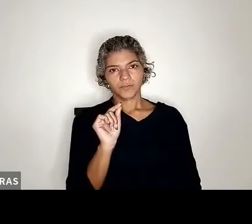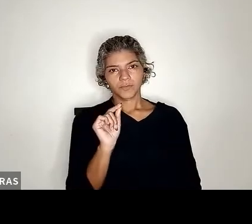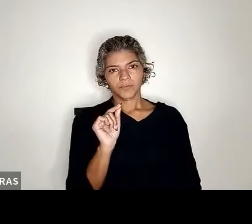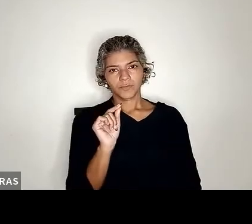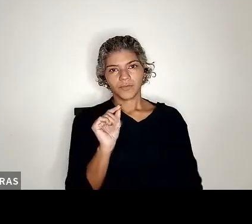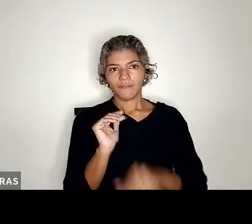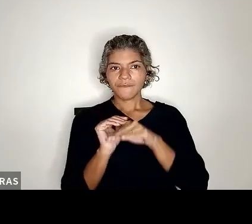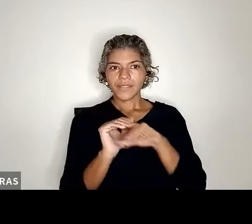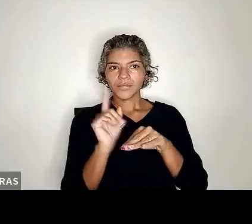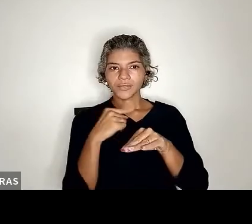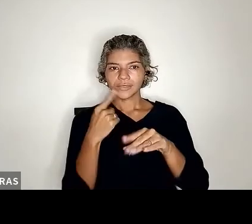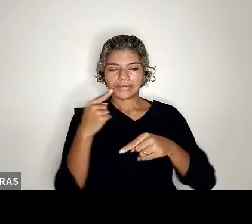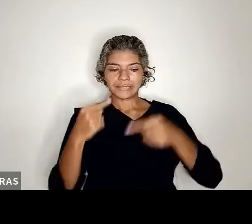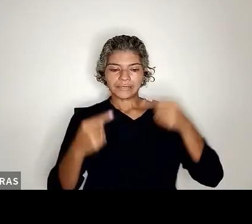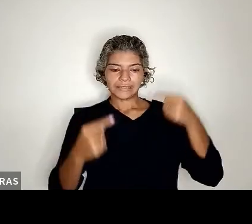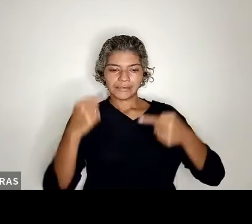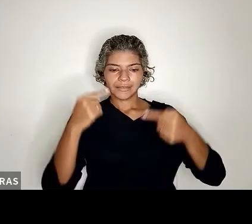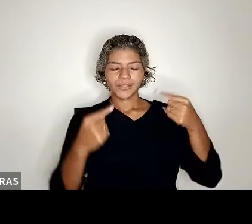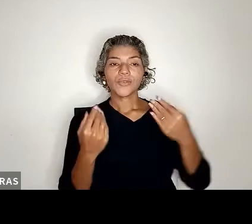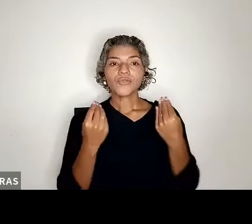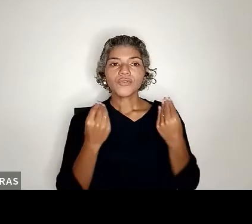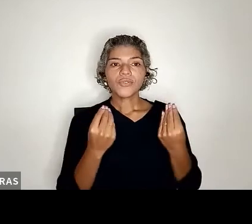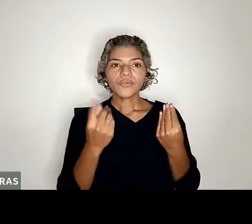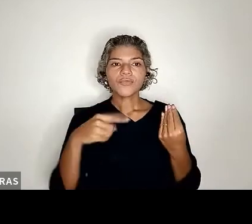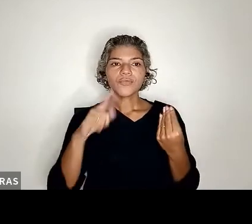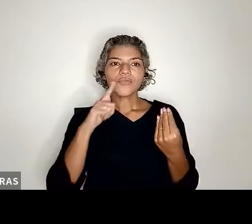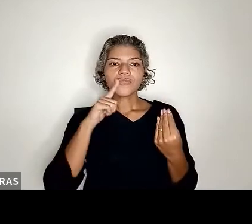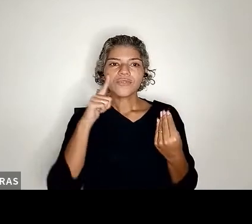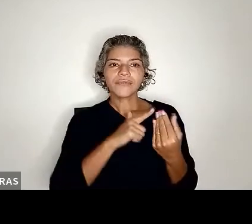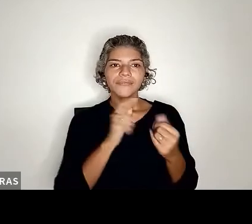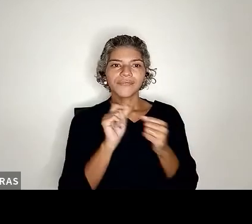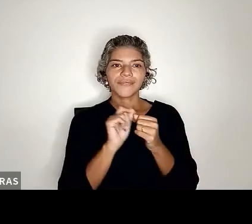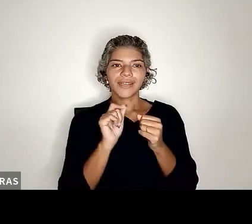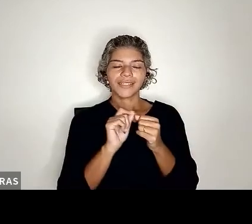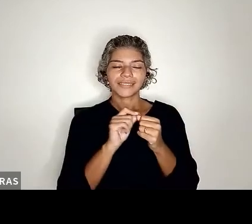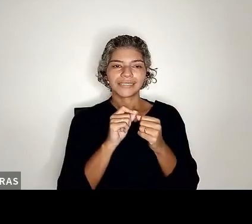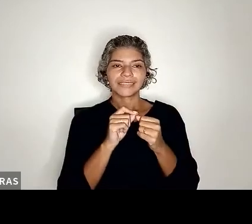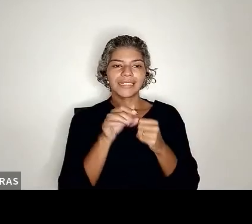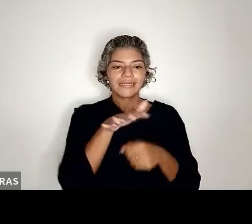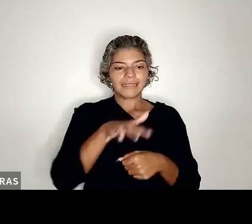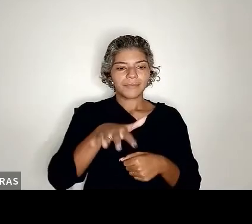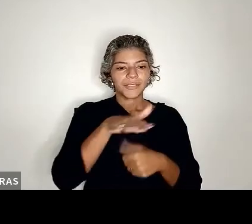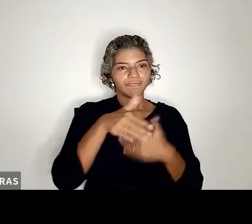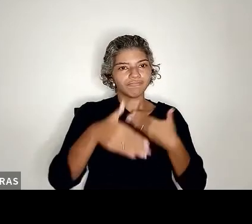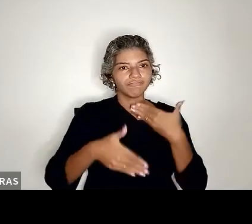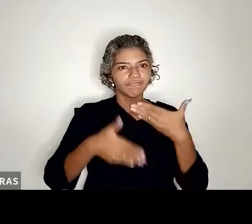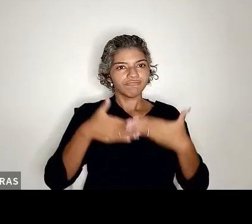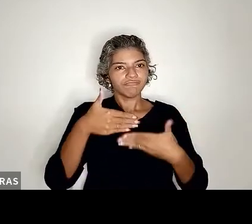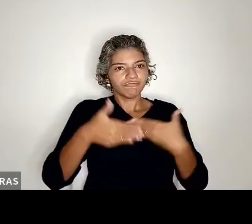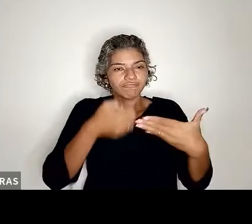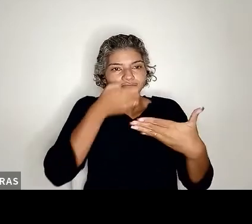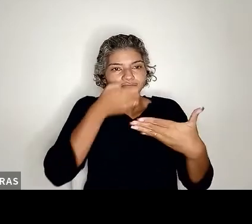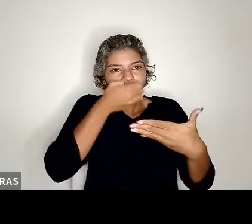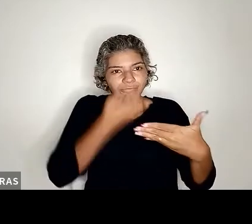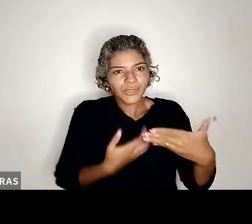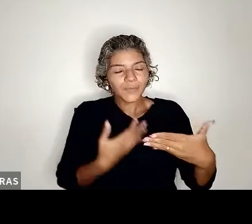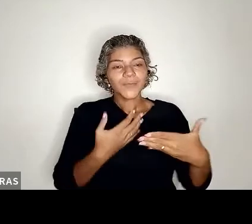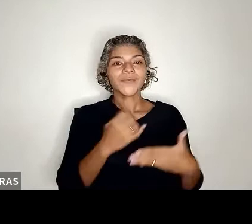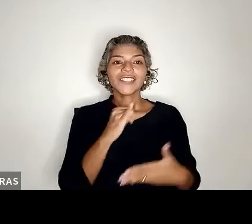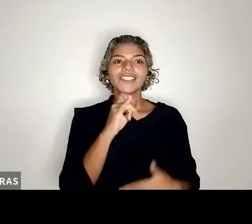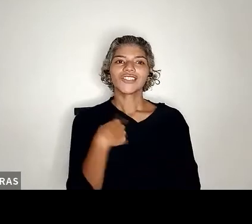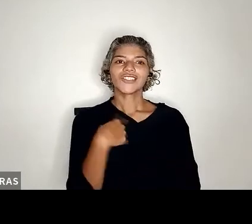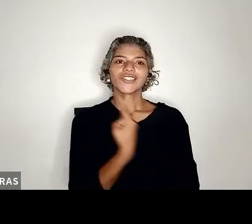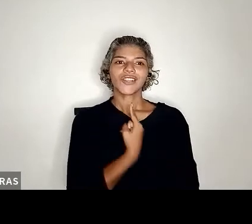como é que a gente consegue construir um ambiente colaborativo, efetivamente, entre nós mulheres,